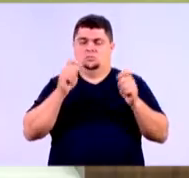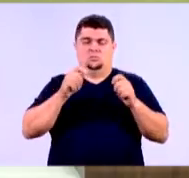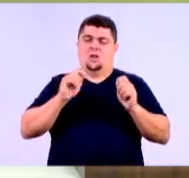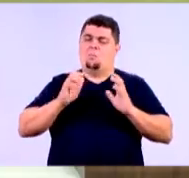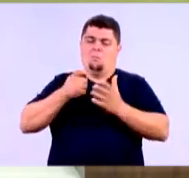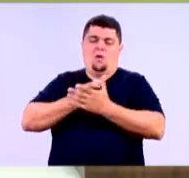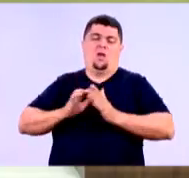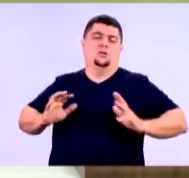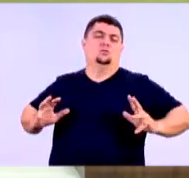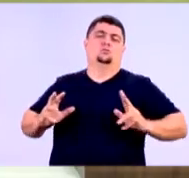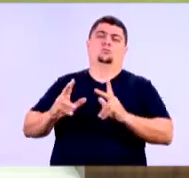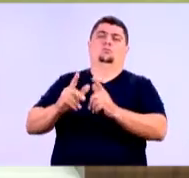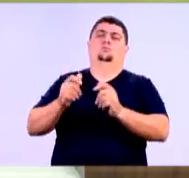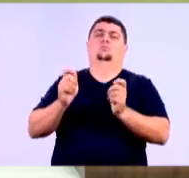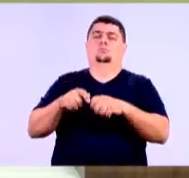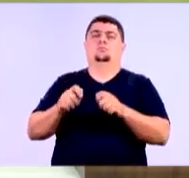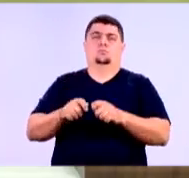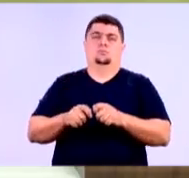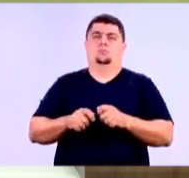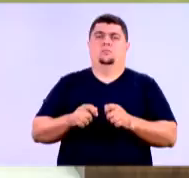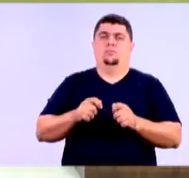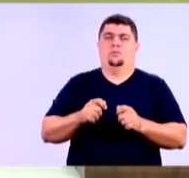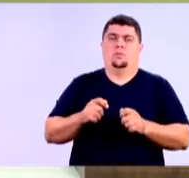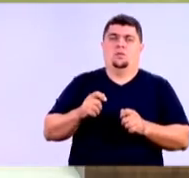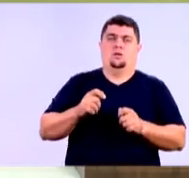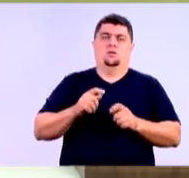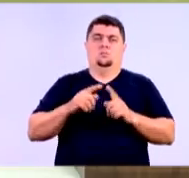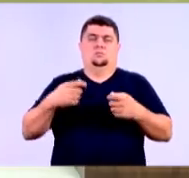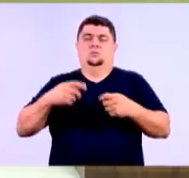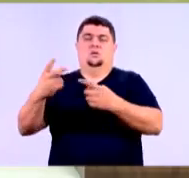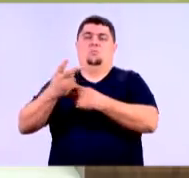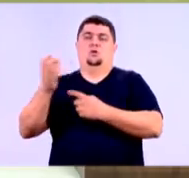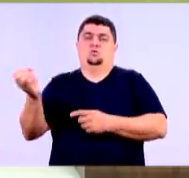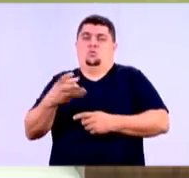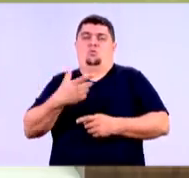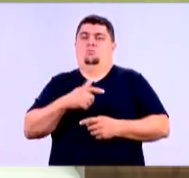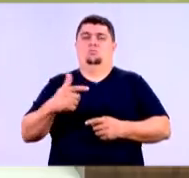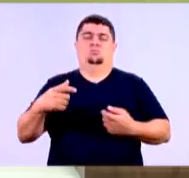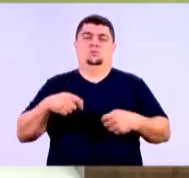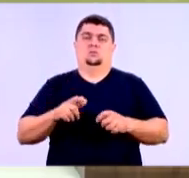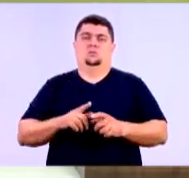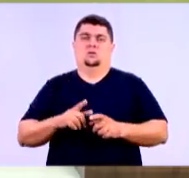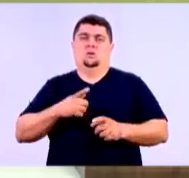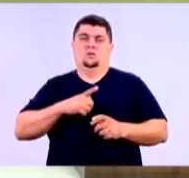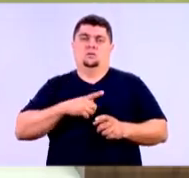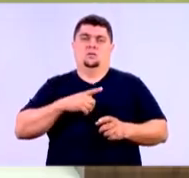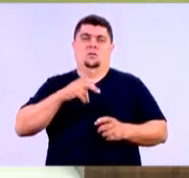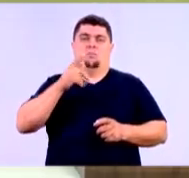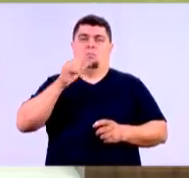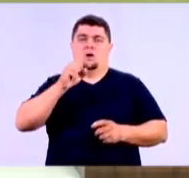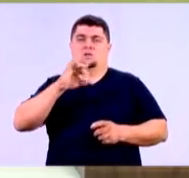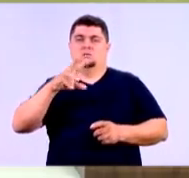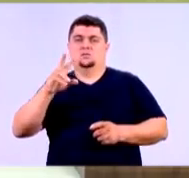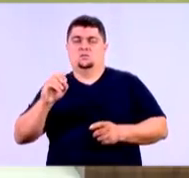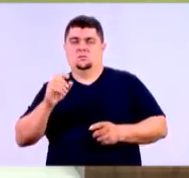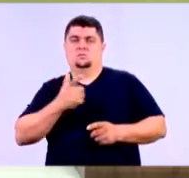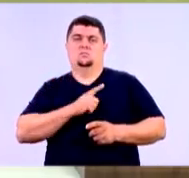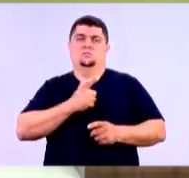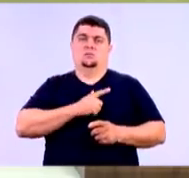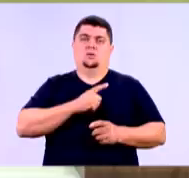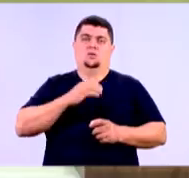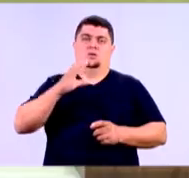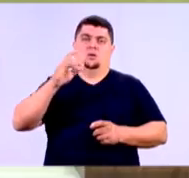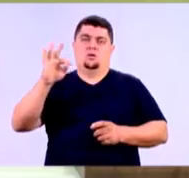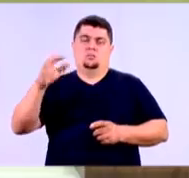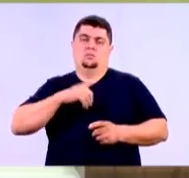suas dívidas mesmo que ela sem recorrer a novos empréstimos, né? E da parte do passivo, o capital de terceiros